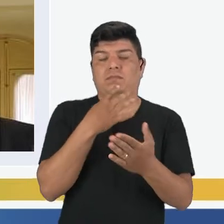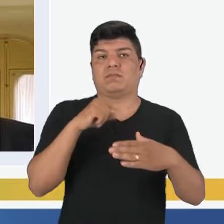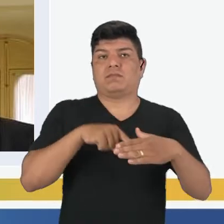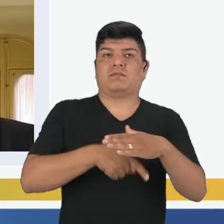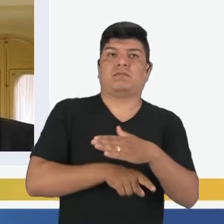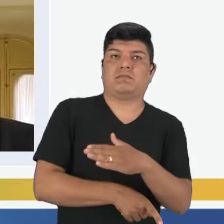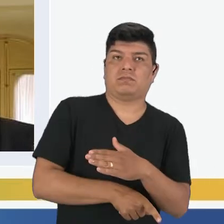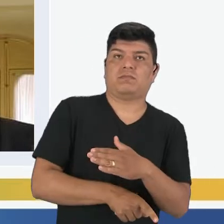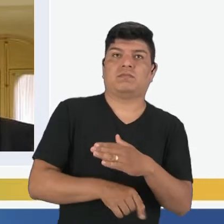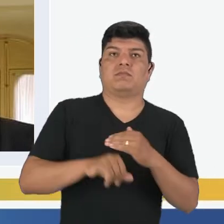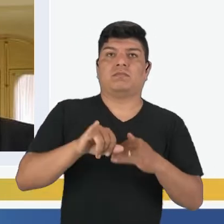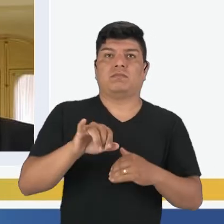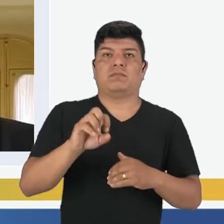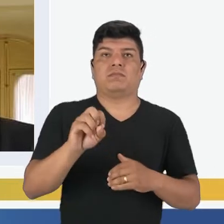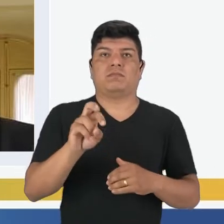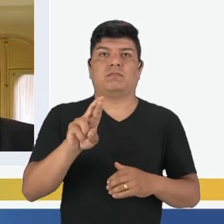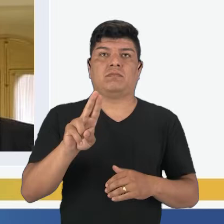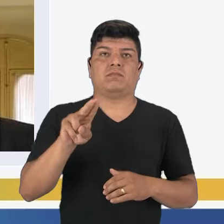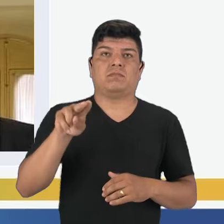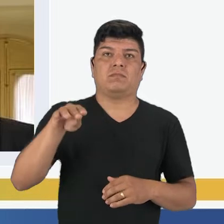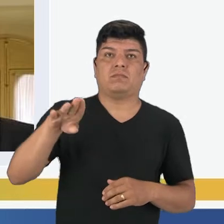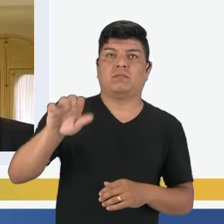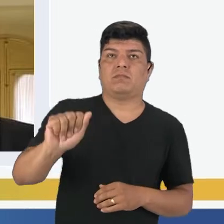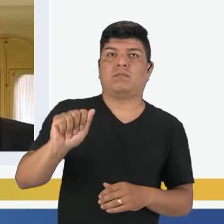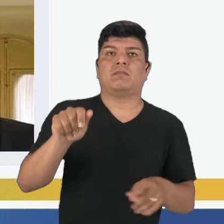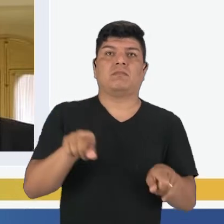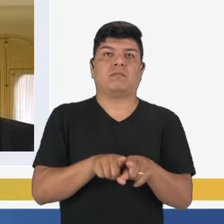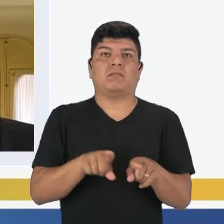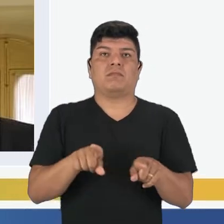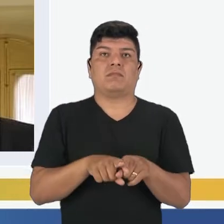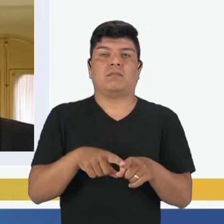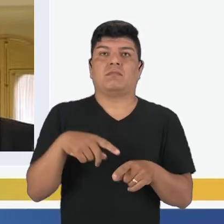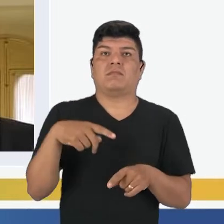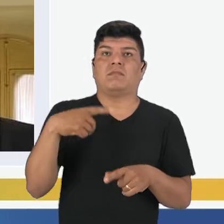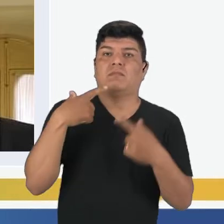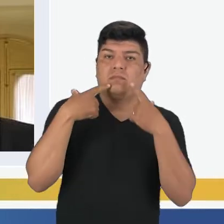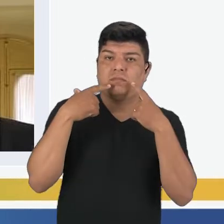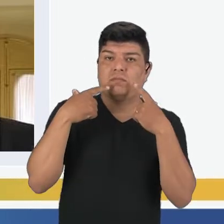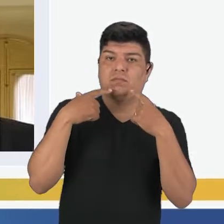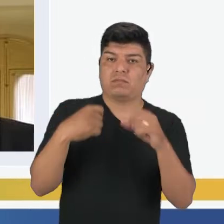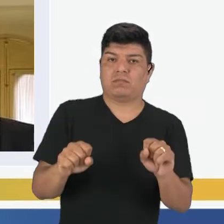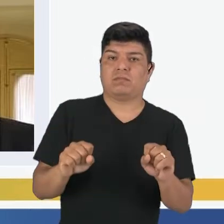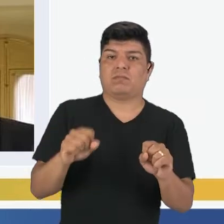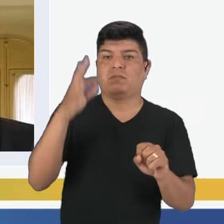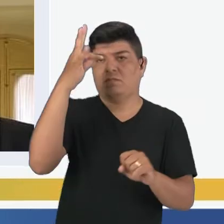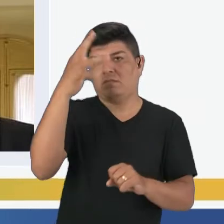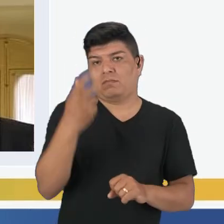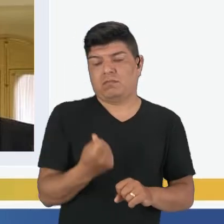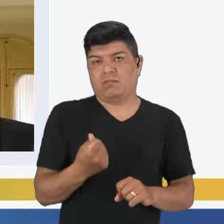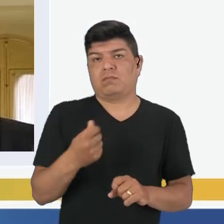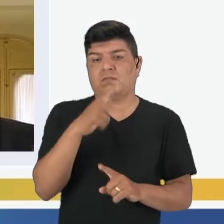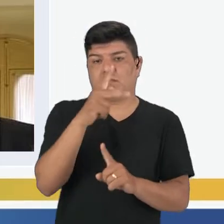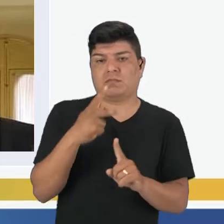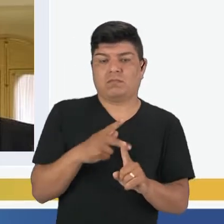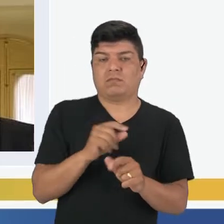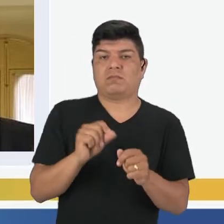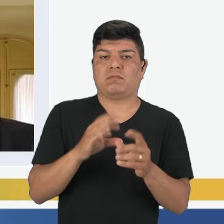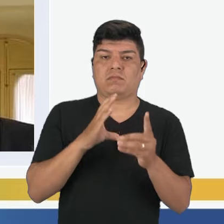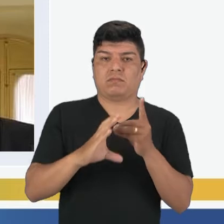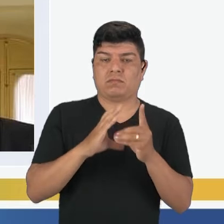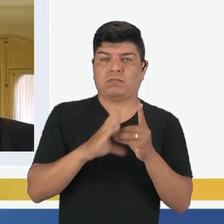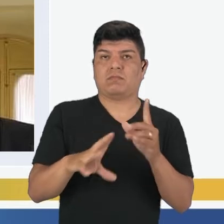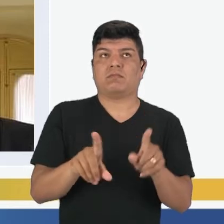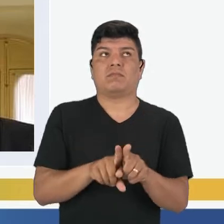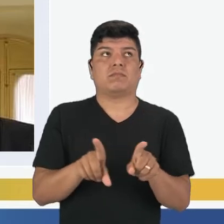língua Yorubá. É um dialeto africano, baseado no qual o candomblé realiza os seus